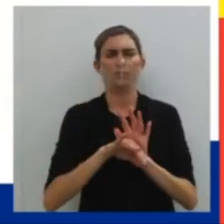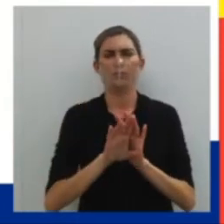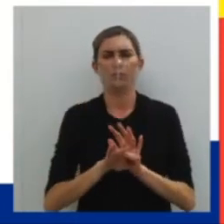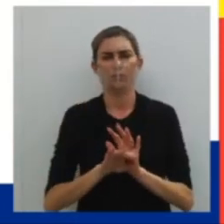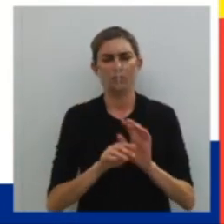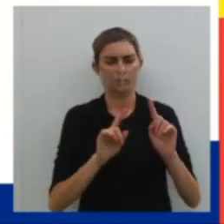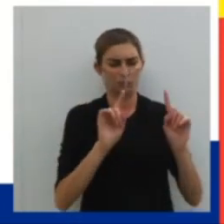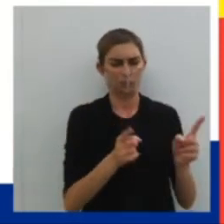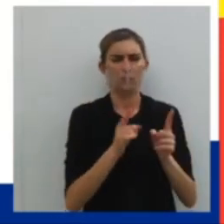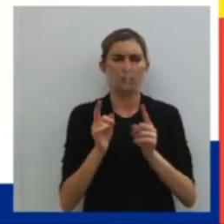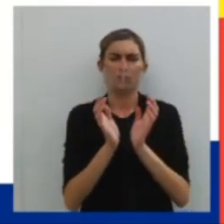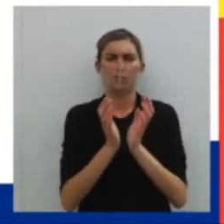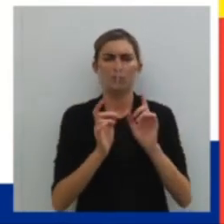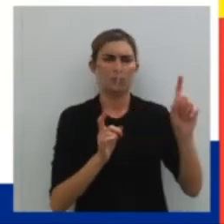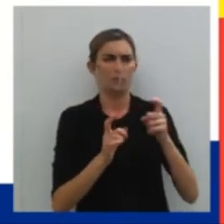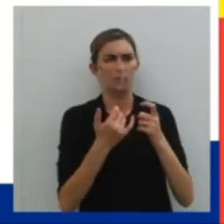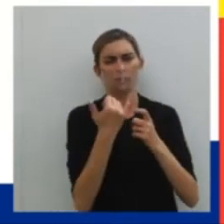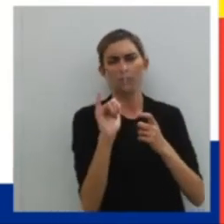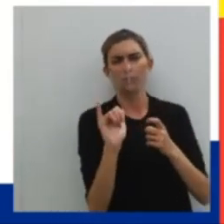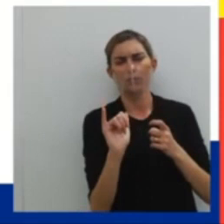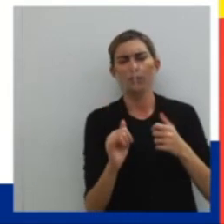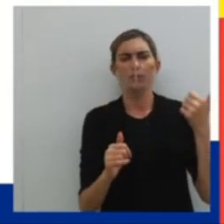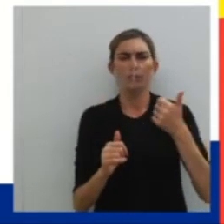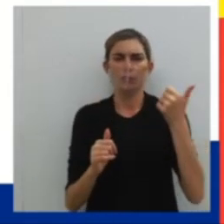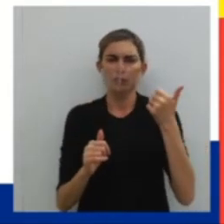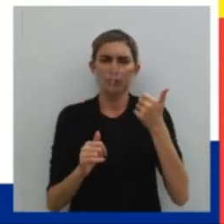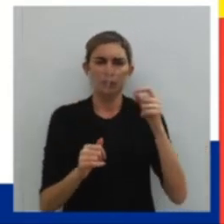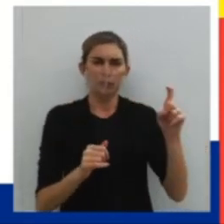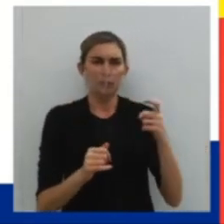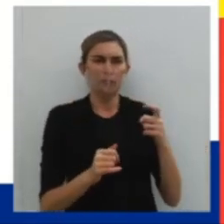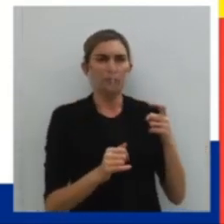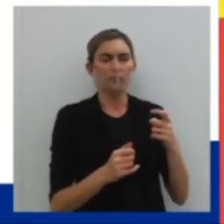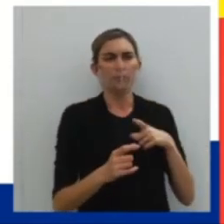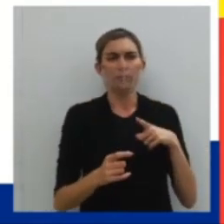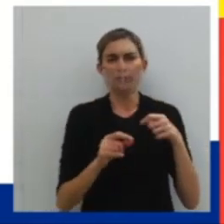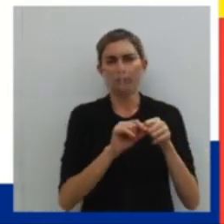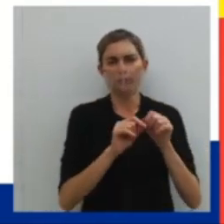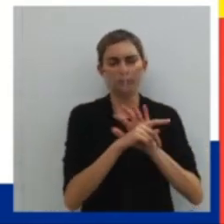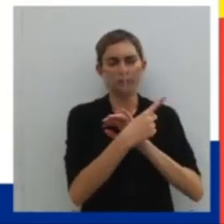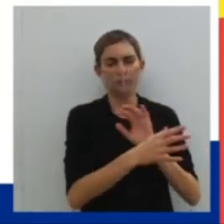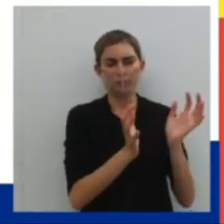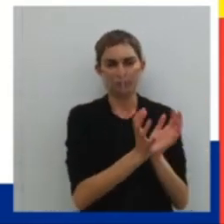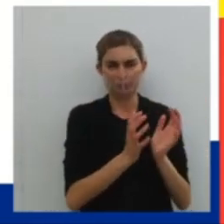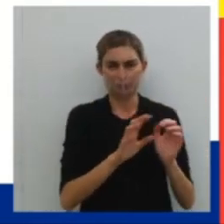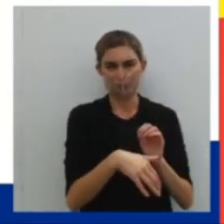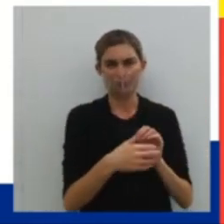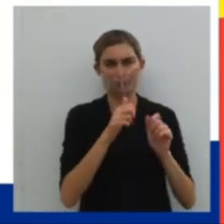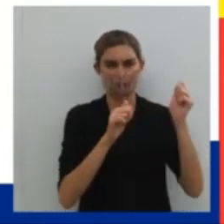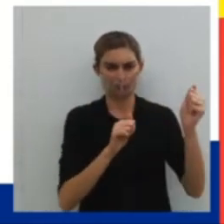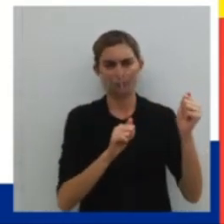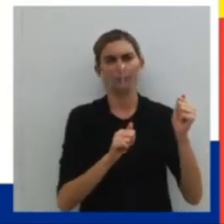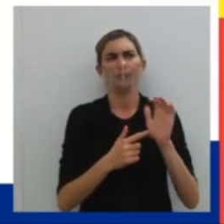par ordenado XY, onde o primeiro elemento, galera, o X, tem que fazer parte do conjunto A, do primeiro